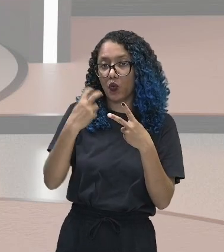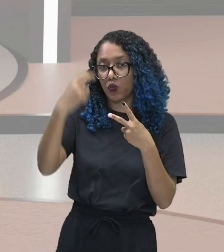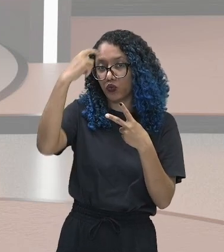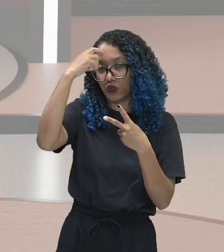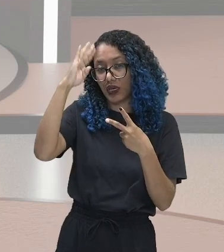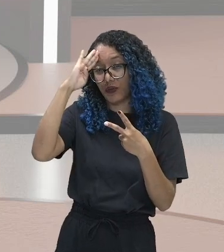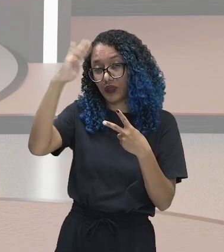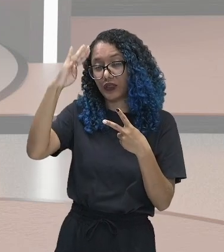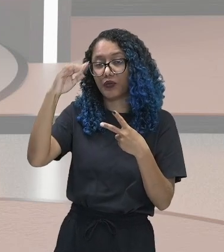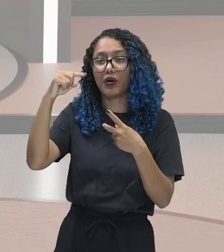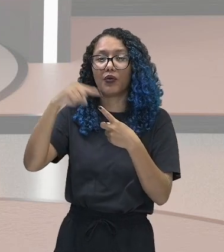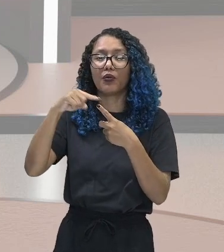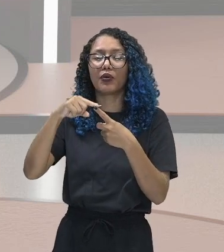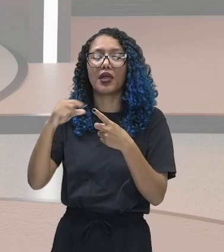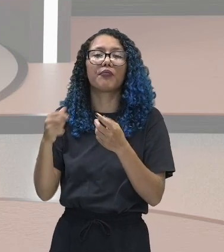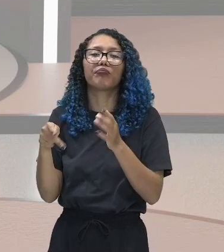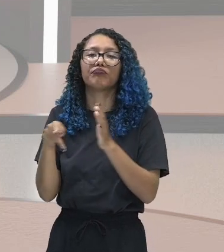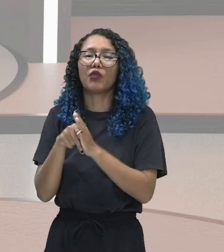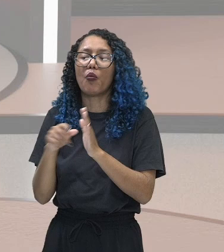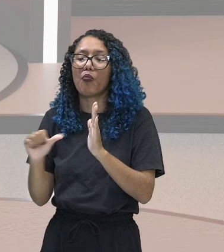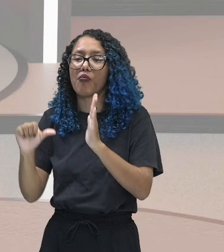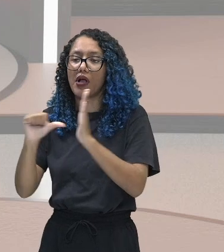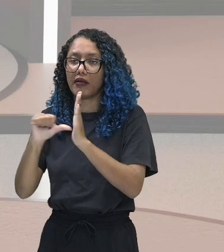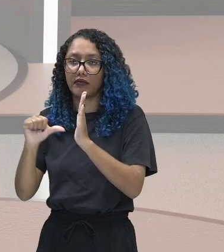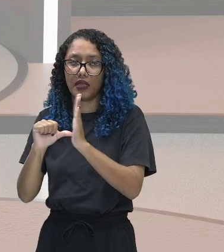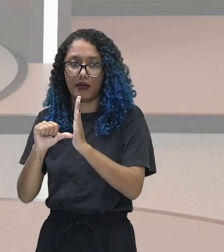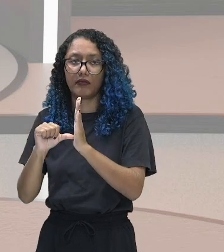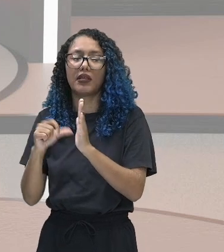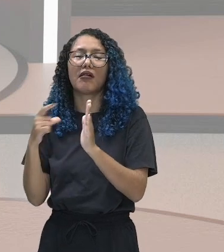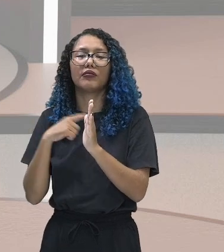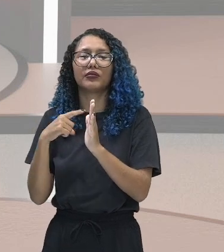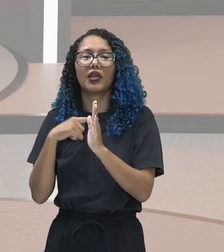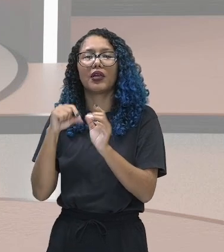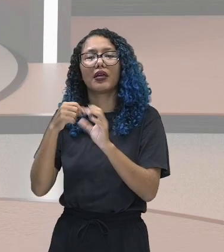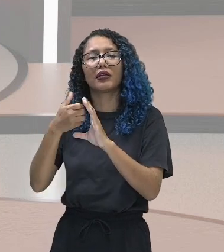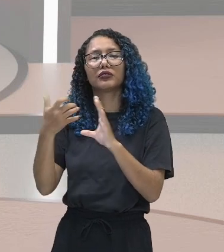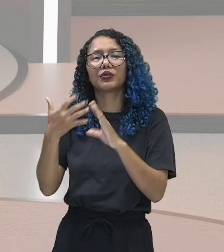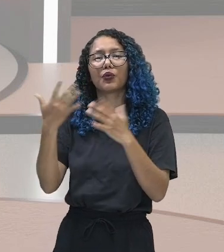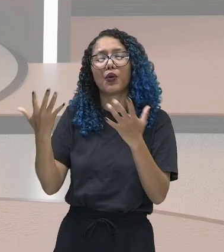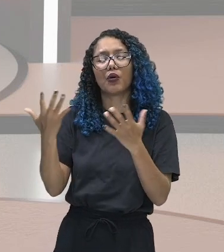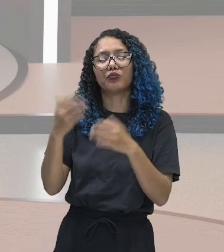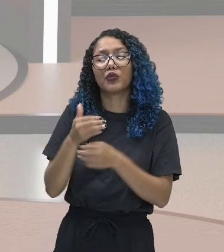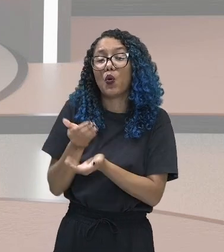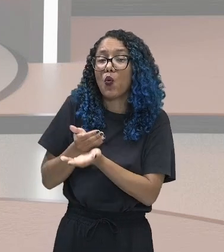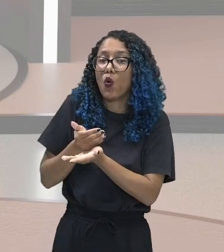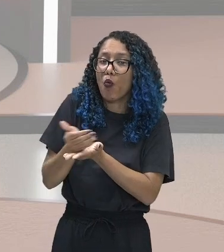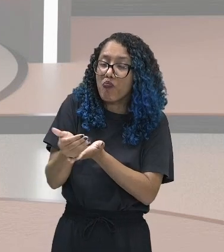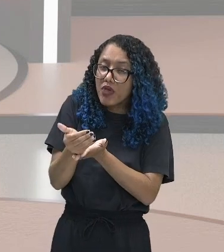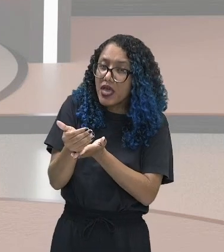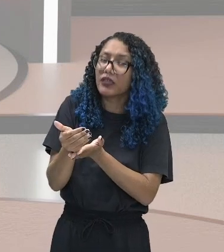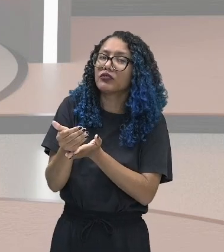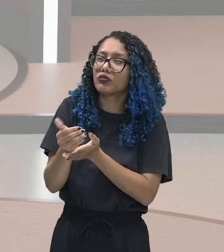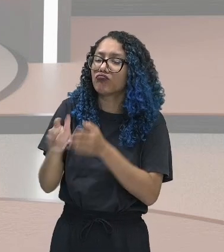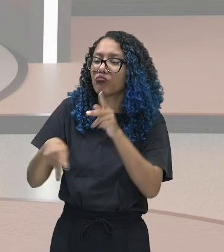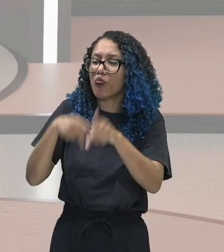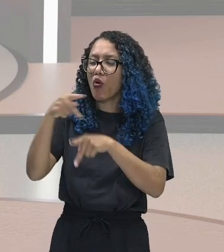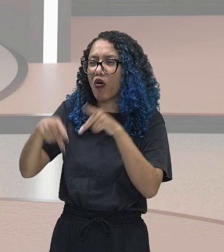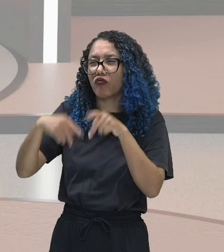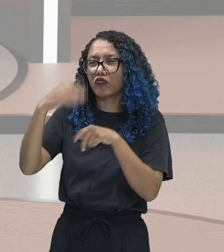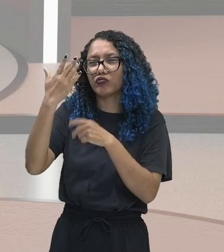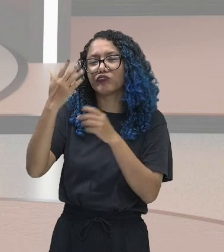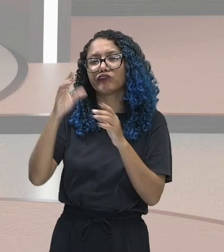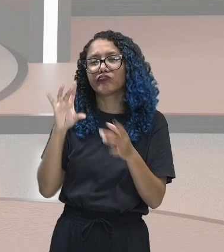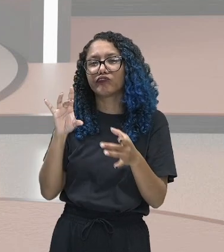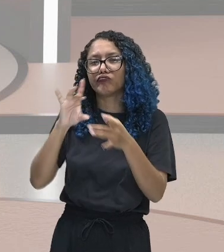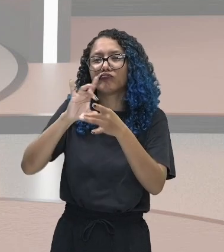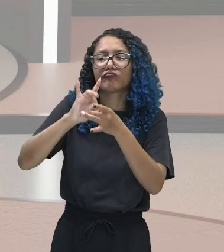aí a Atenas, tá? Que era, então, aí o berço da civilização, né? Mesmo ligada à democracia,